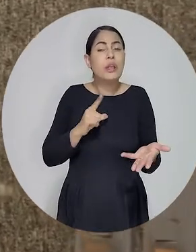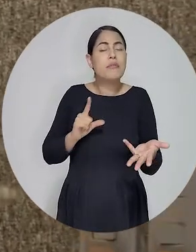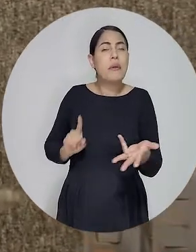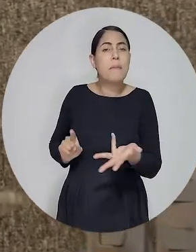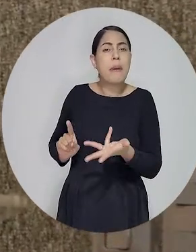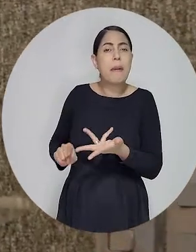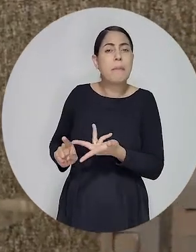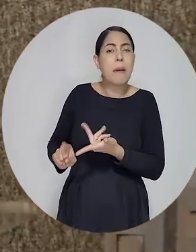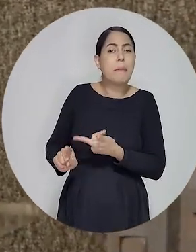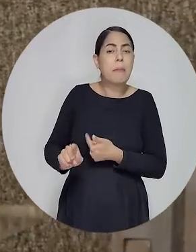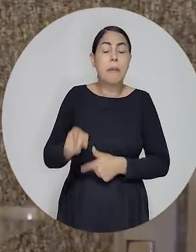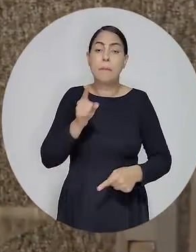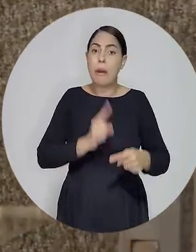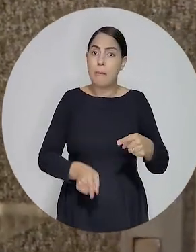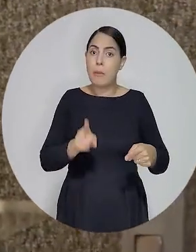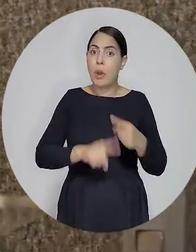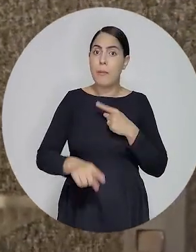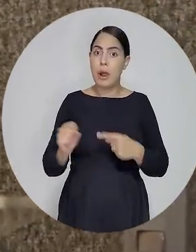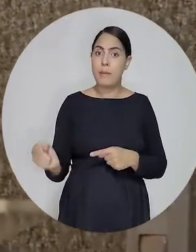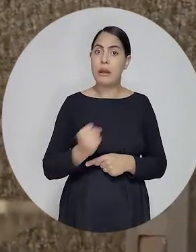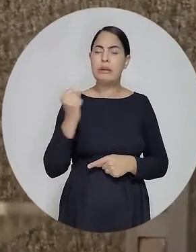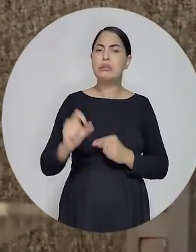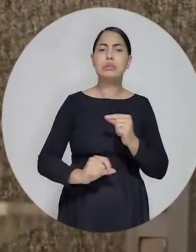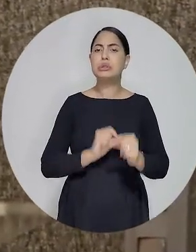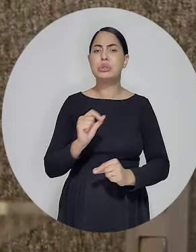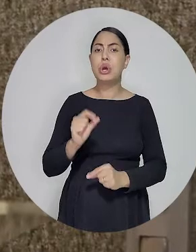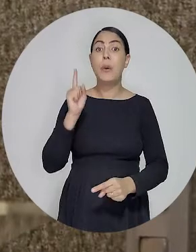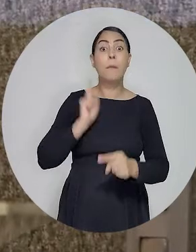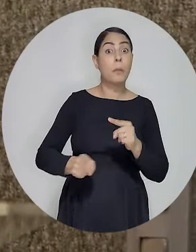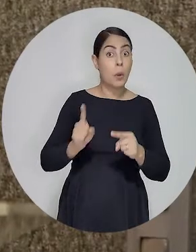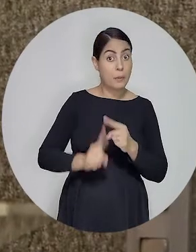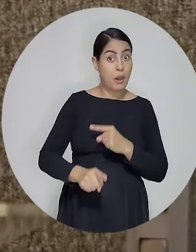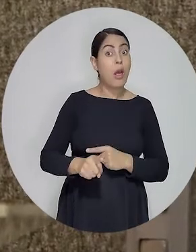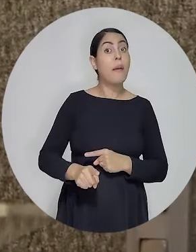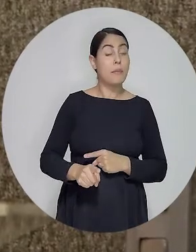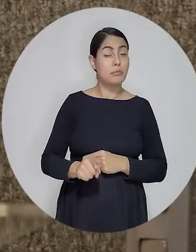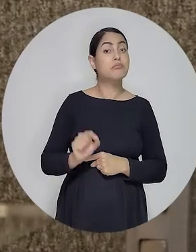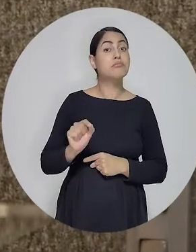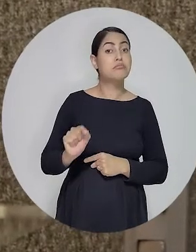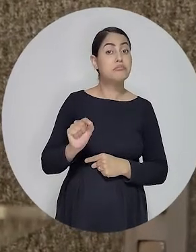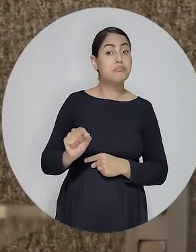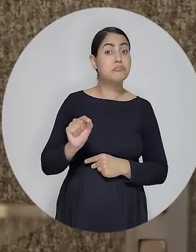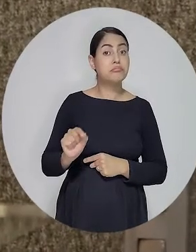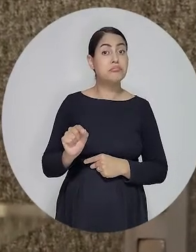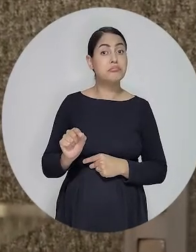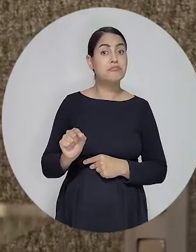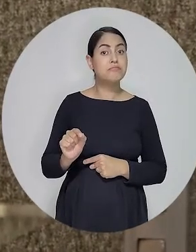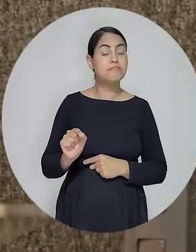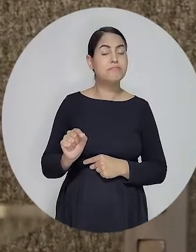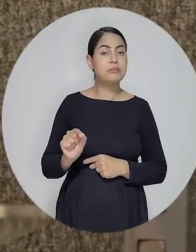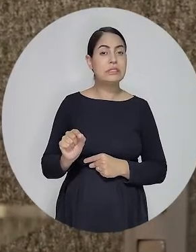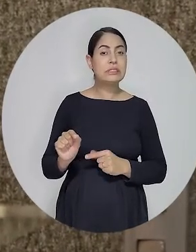mas sempre sofreu de um problema gravíssimo, que é a sua